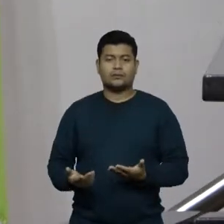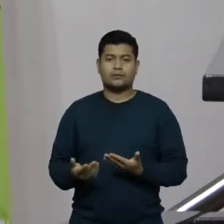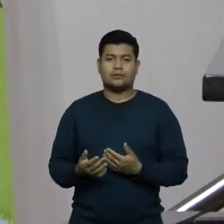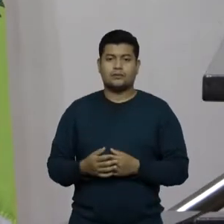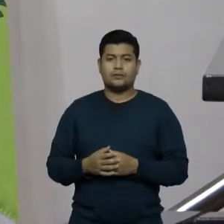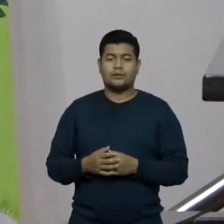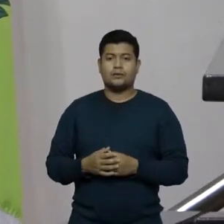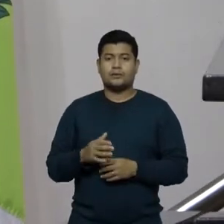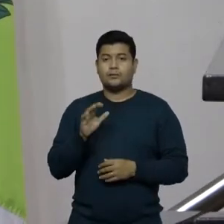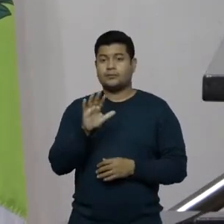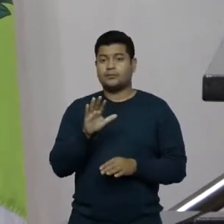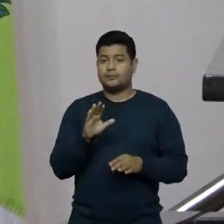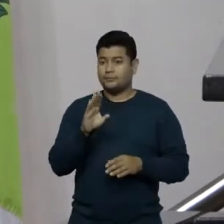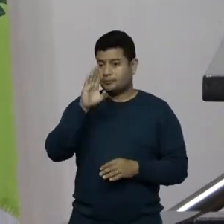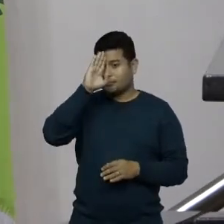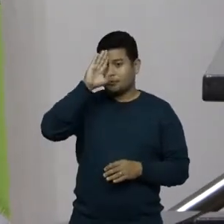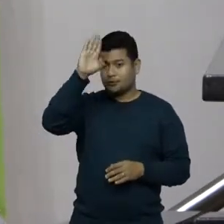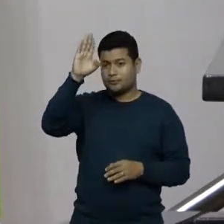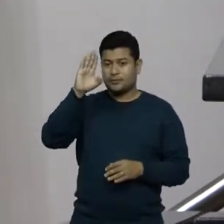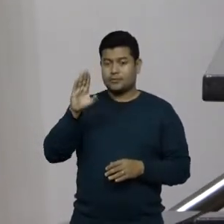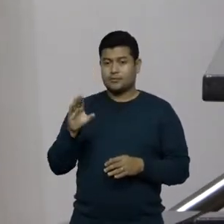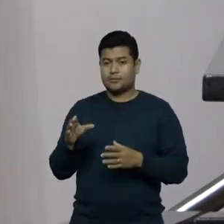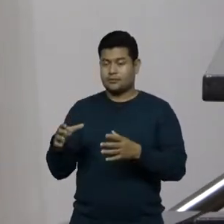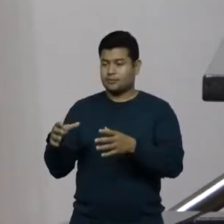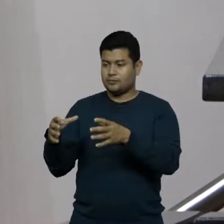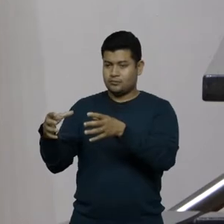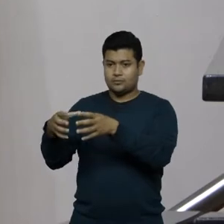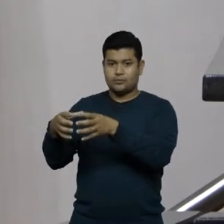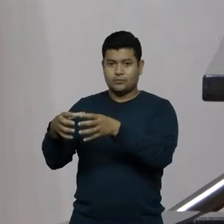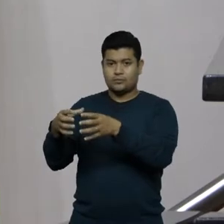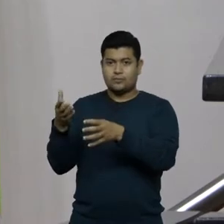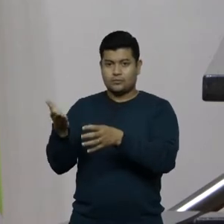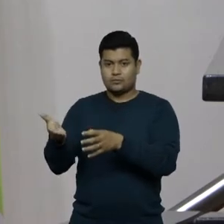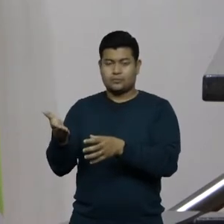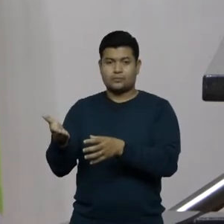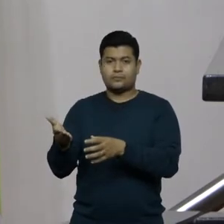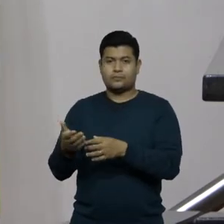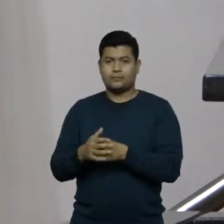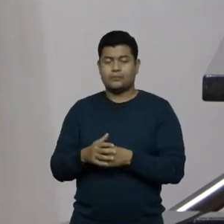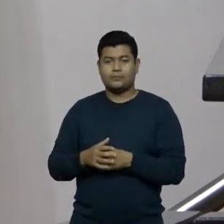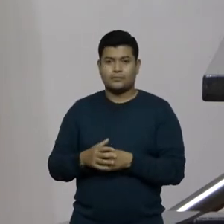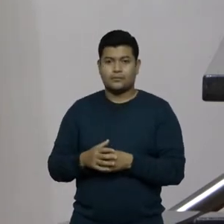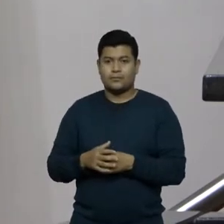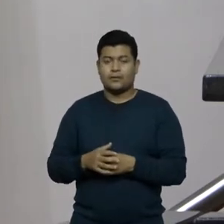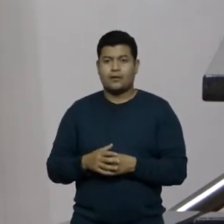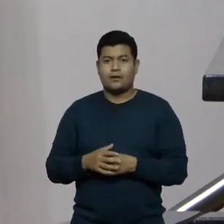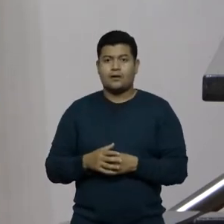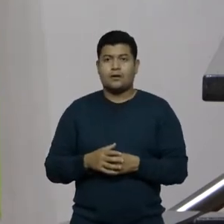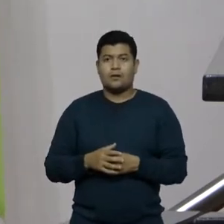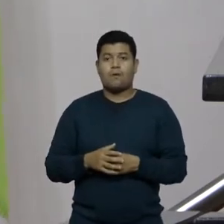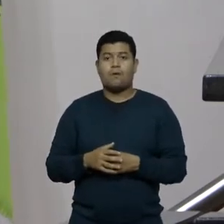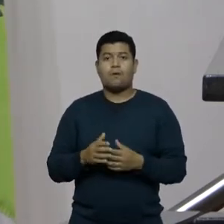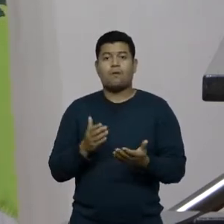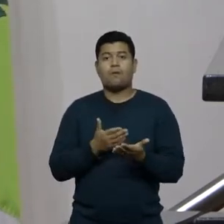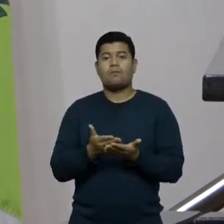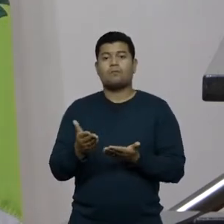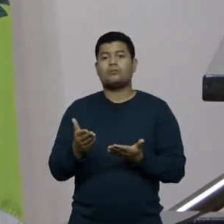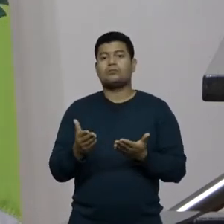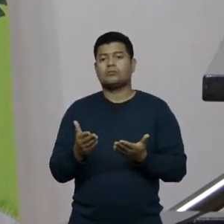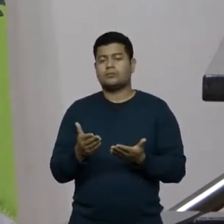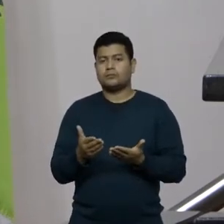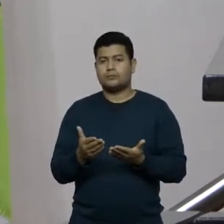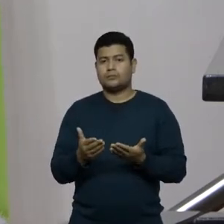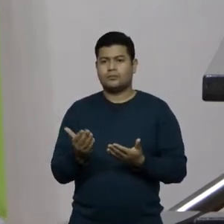é mas pelos direitos dos caboclos é se deu a partir ainda jovem